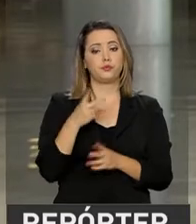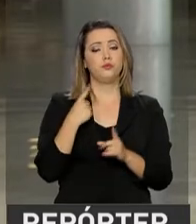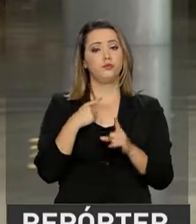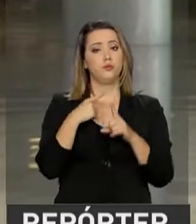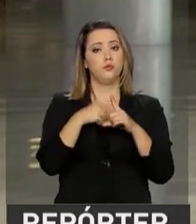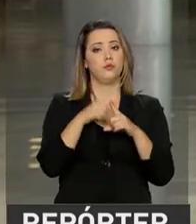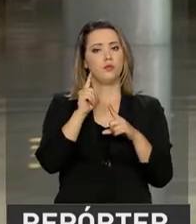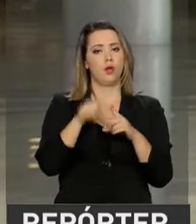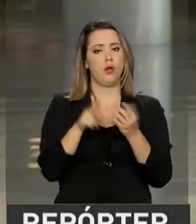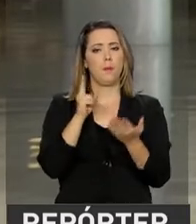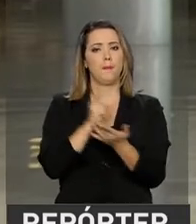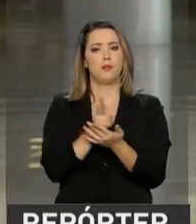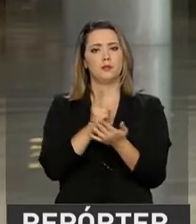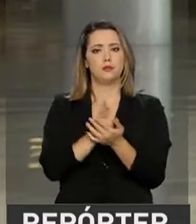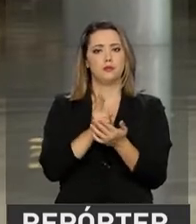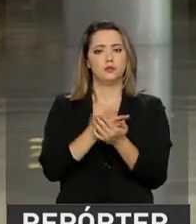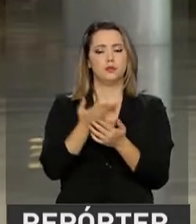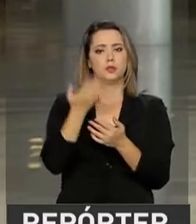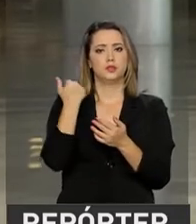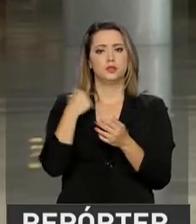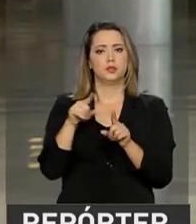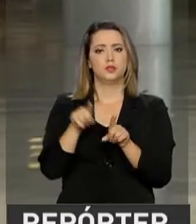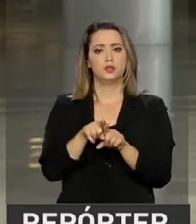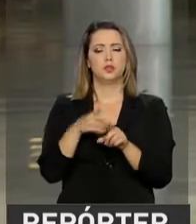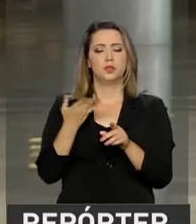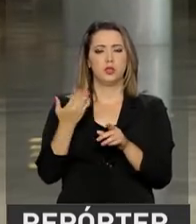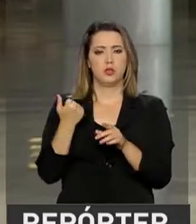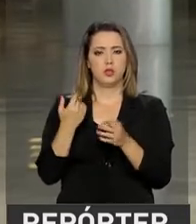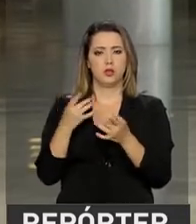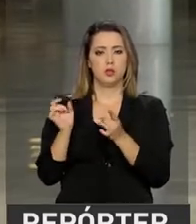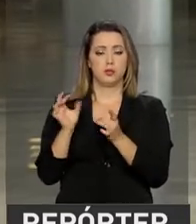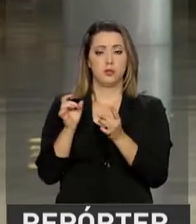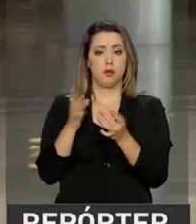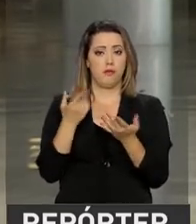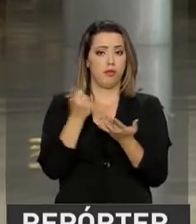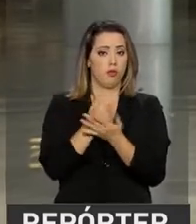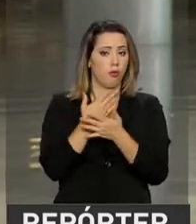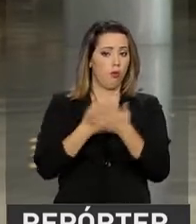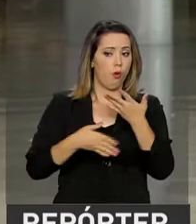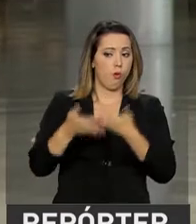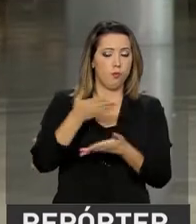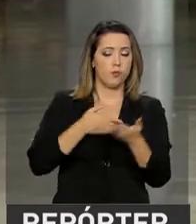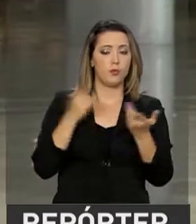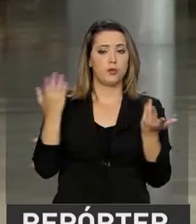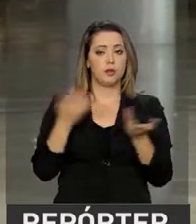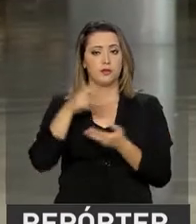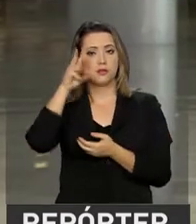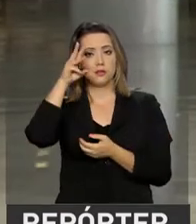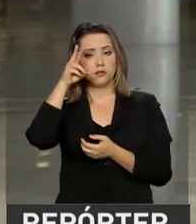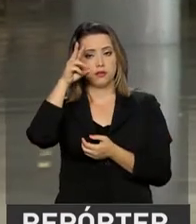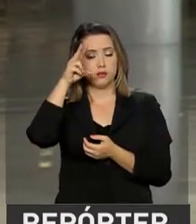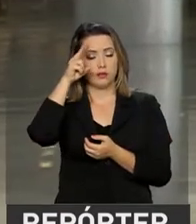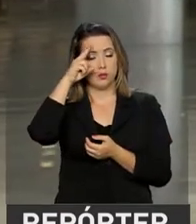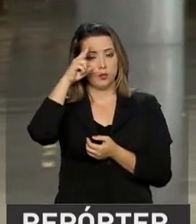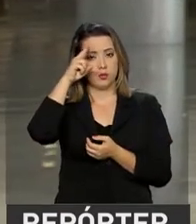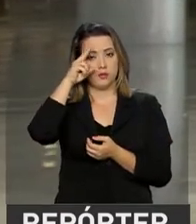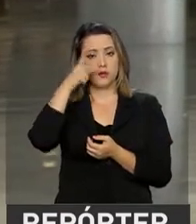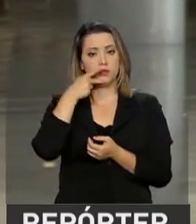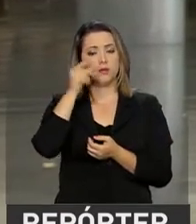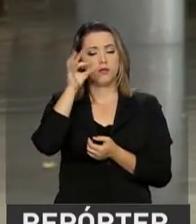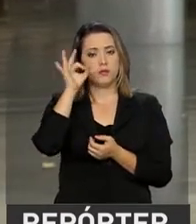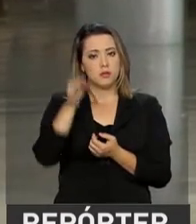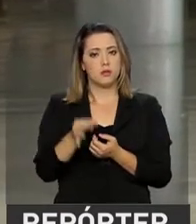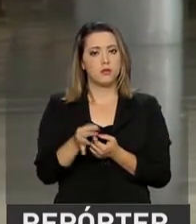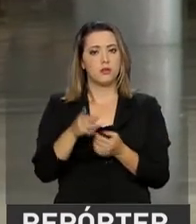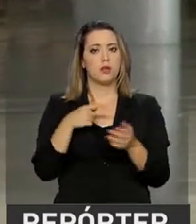roberto é o mesmo que é projetado pelo mercado financeiro que nesta segunda feira reforçou essa projeção a partir do boletim